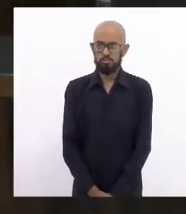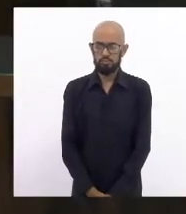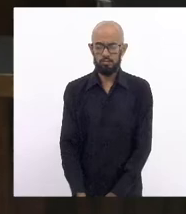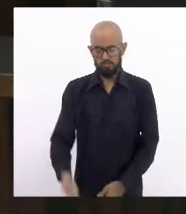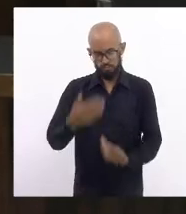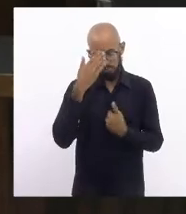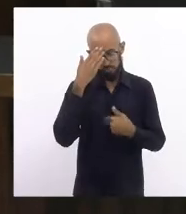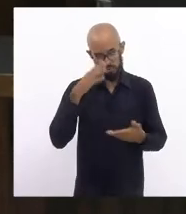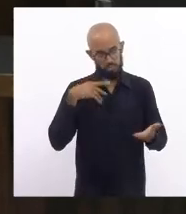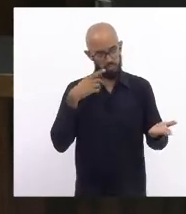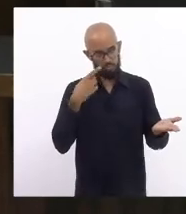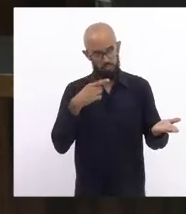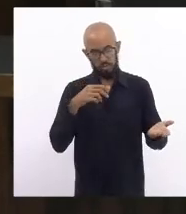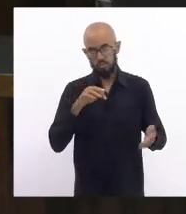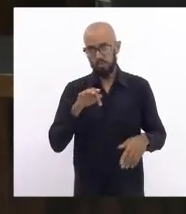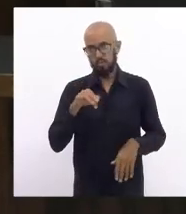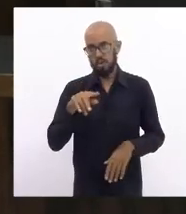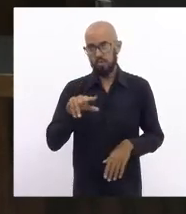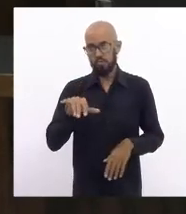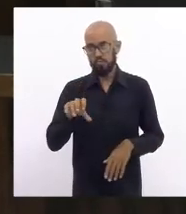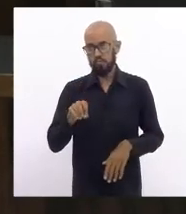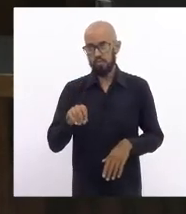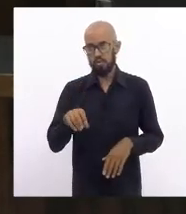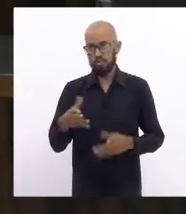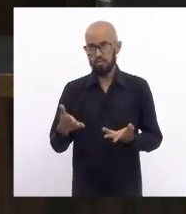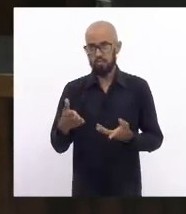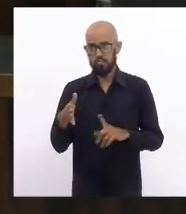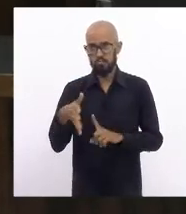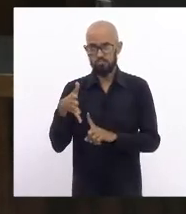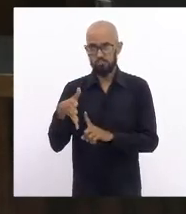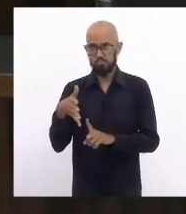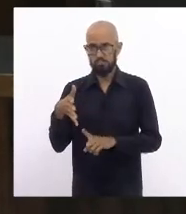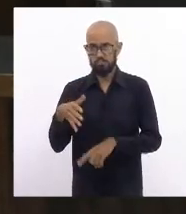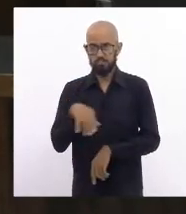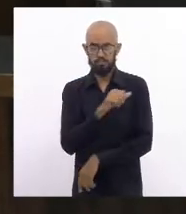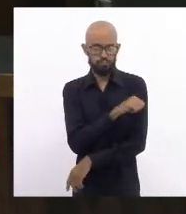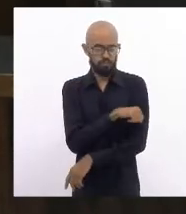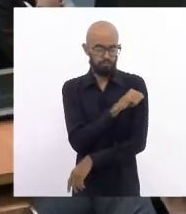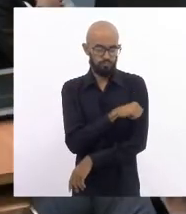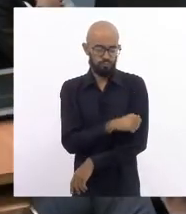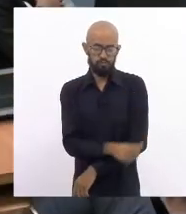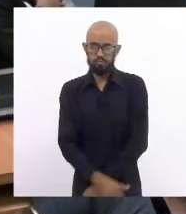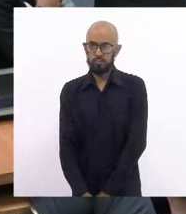Obrigado, deputado Flávio Serafini. Com a palavra, deputada enfermeira Rejane.